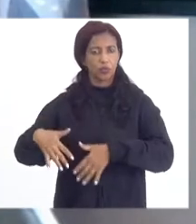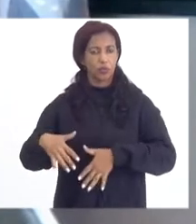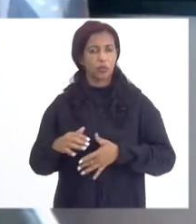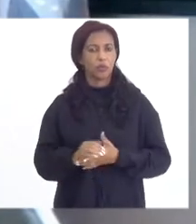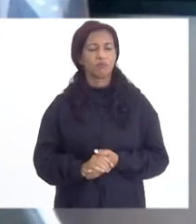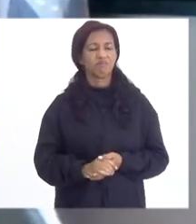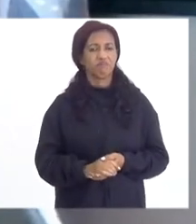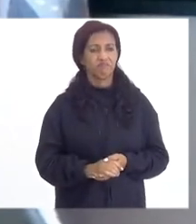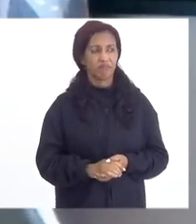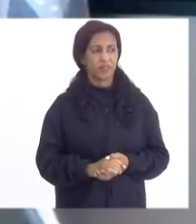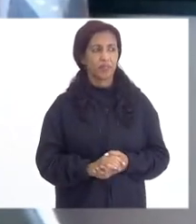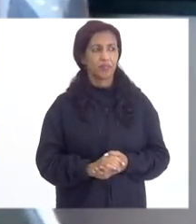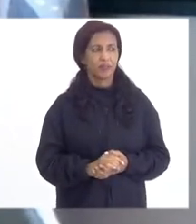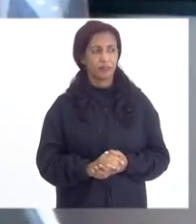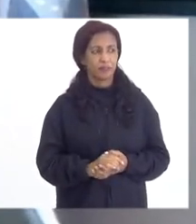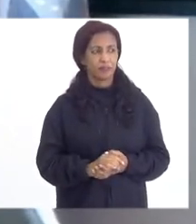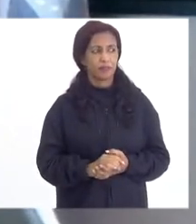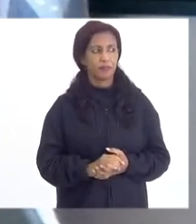prejudicabilidade.